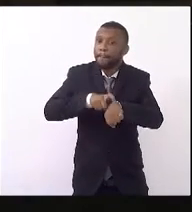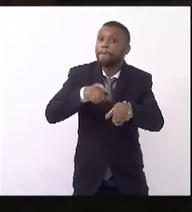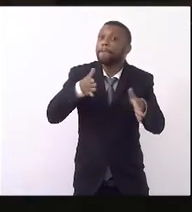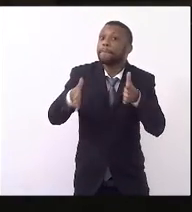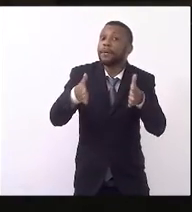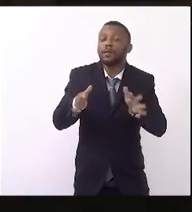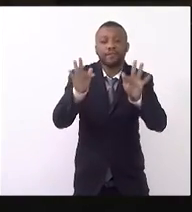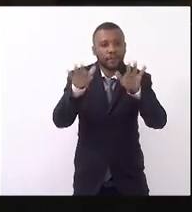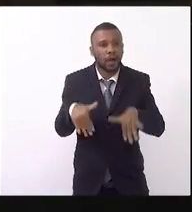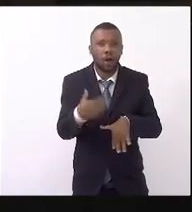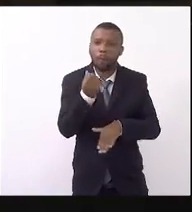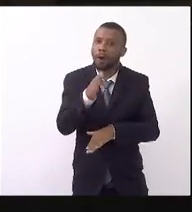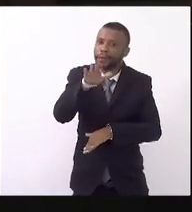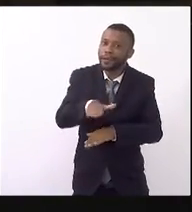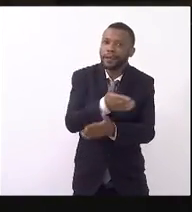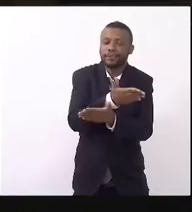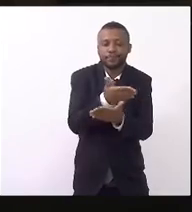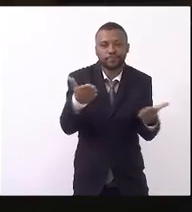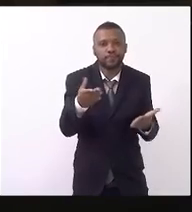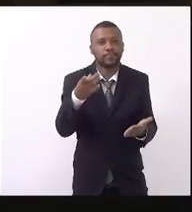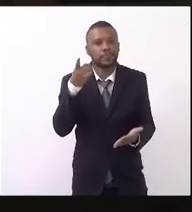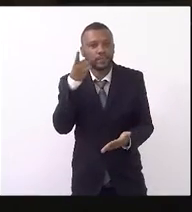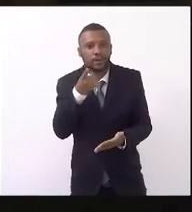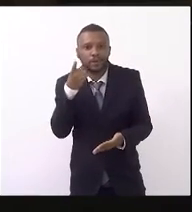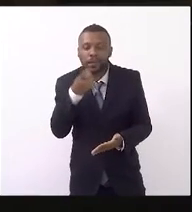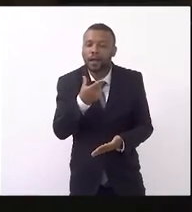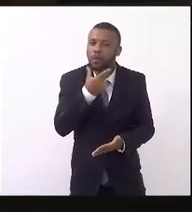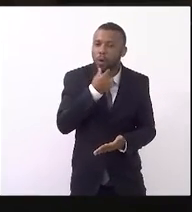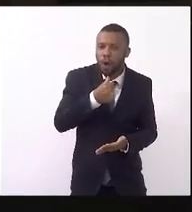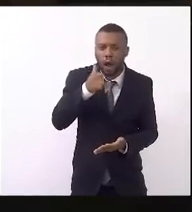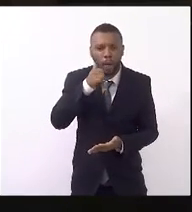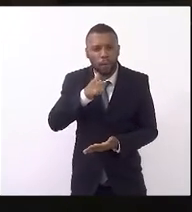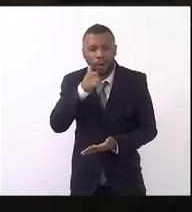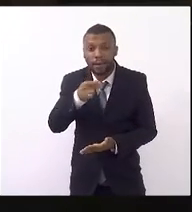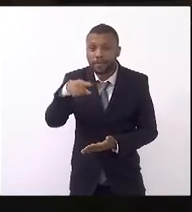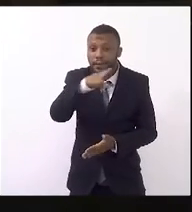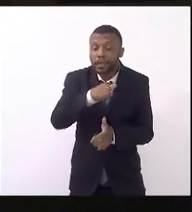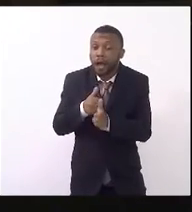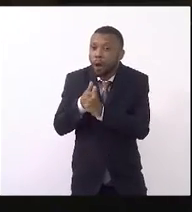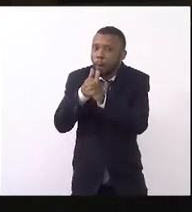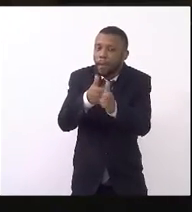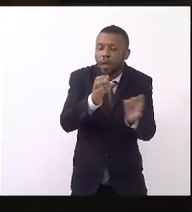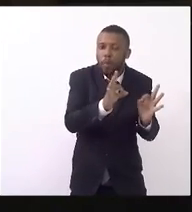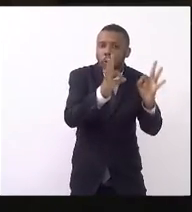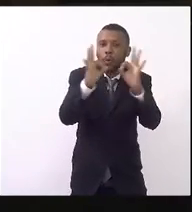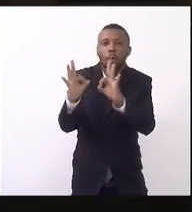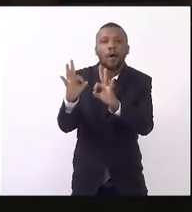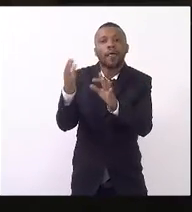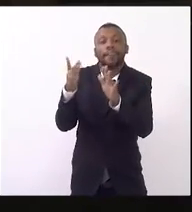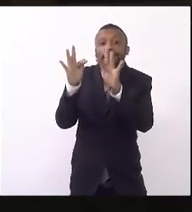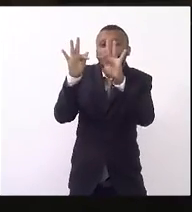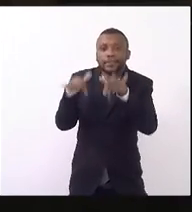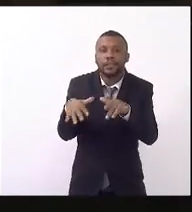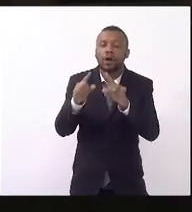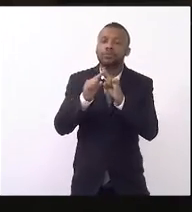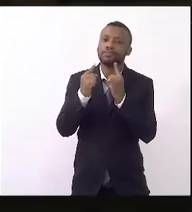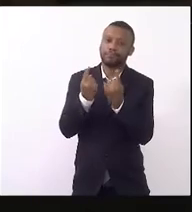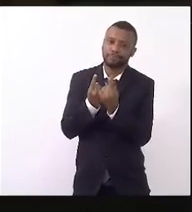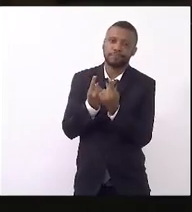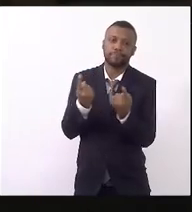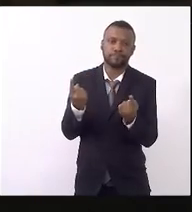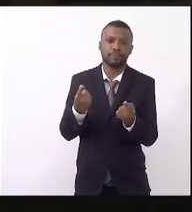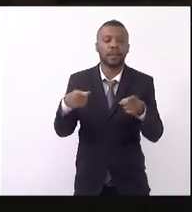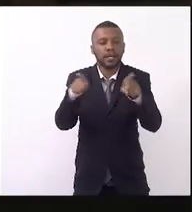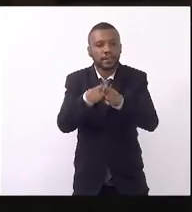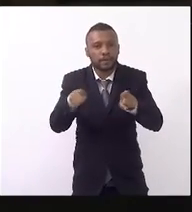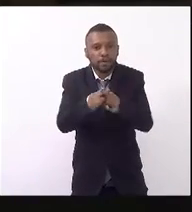tarde, senhores e senhoras deputados e deputadas que acompanham este final de sessão, aqueles que